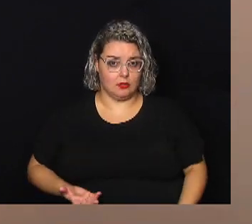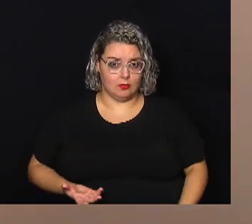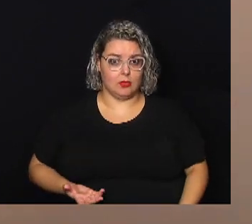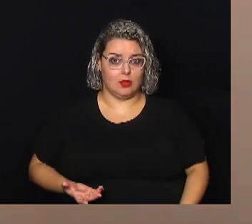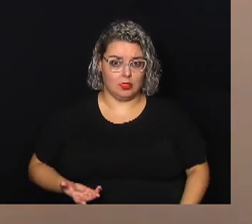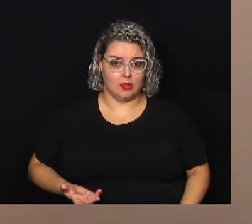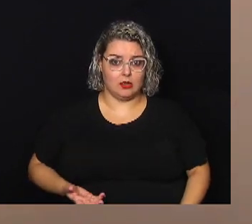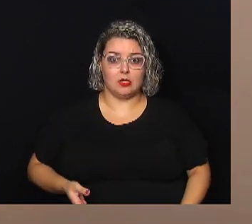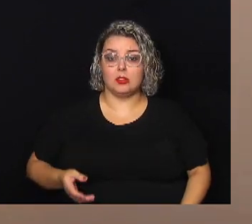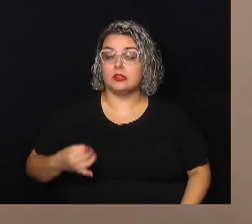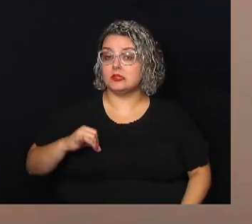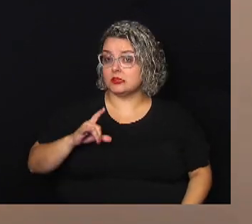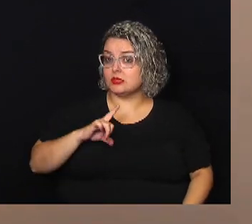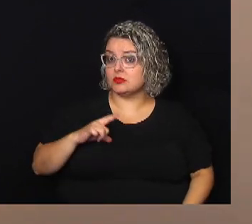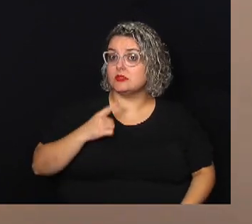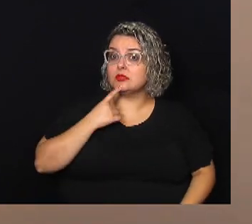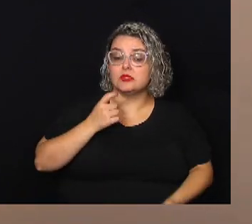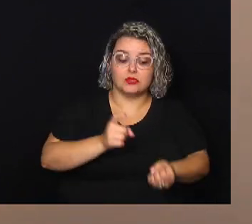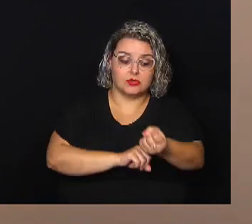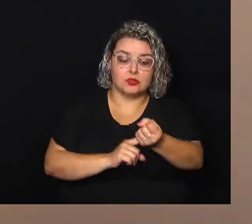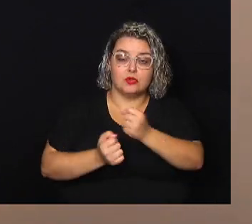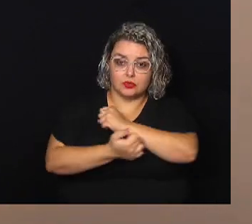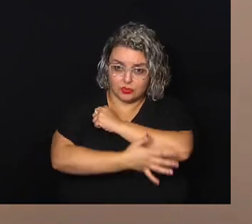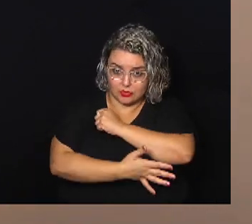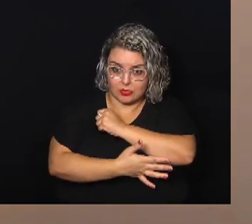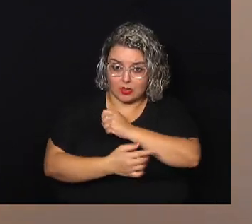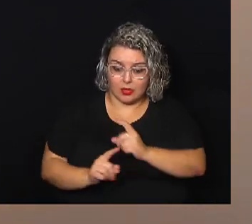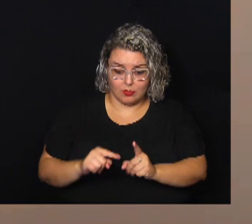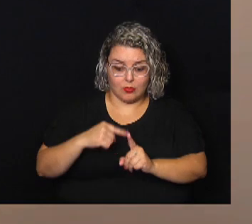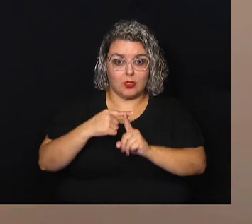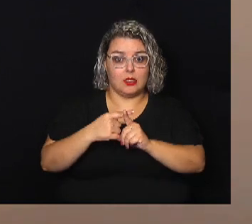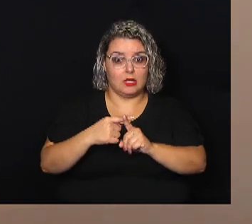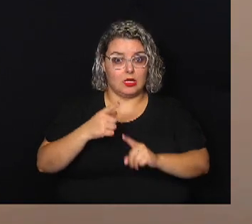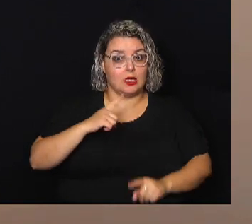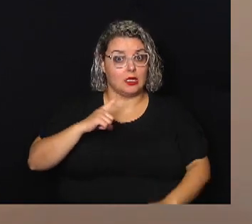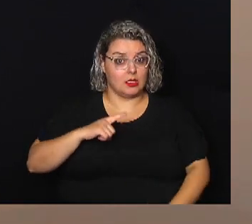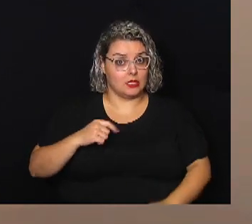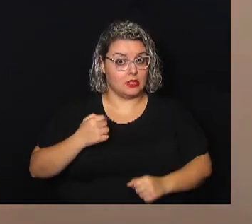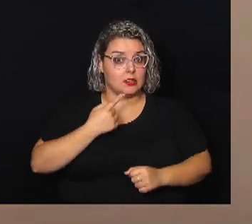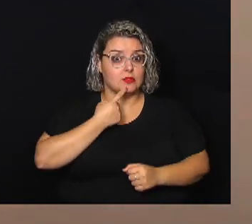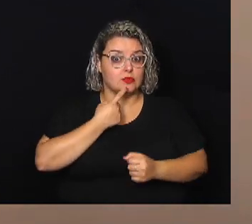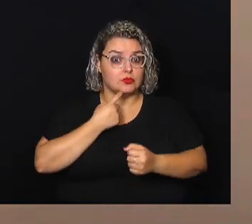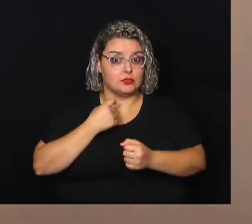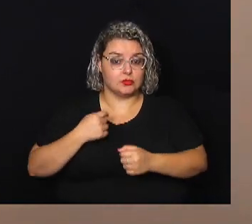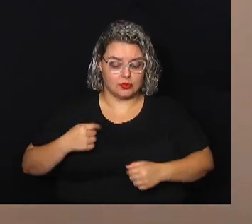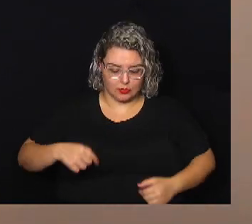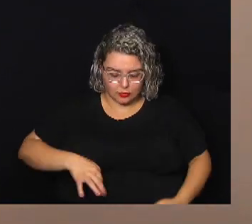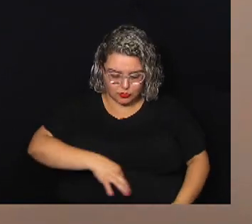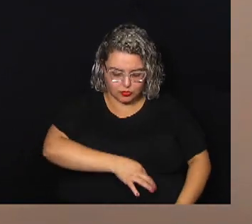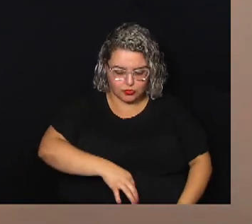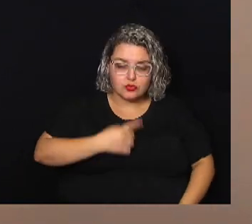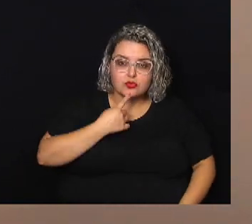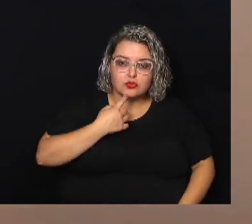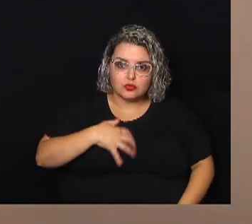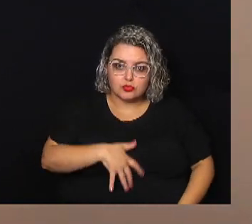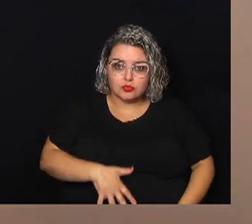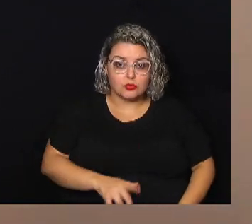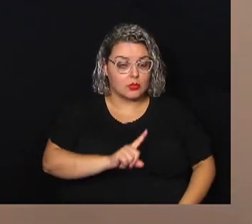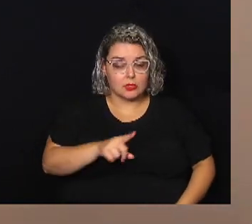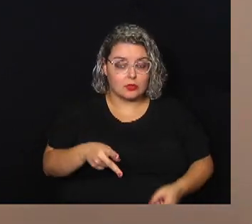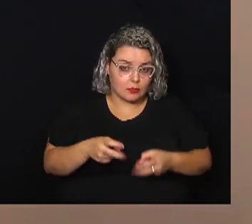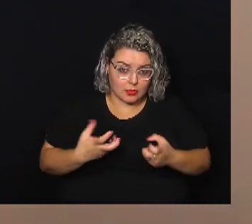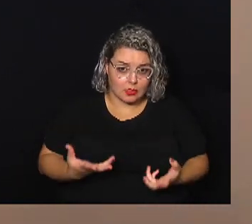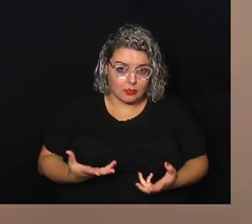oculto nas fezes, se ela vier positiva, é sinal de que você tem um sangramento não perceptível, um sangramento